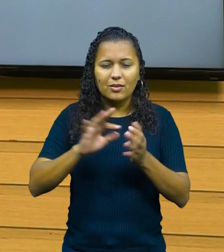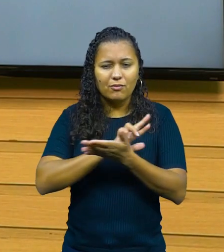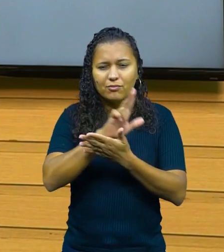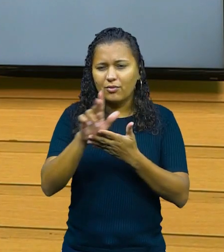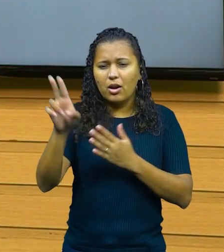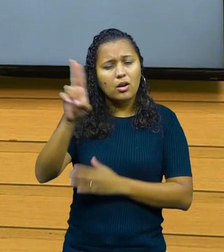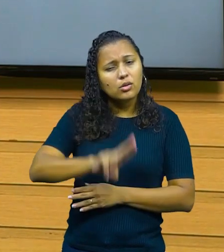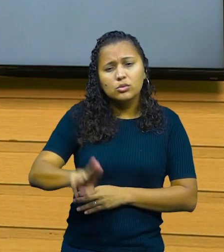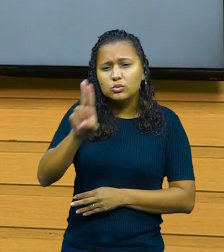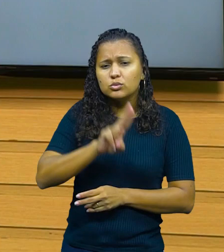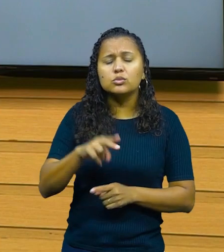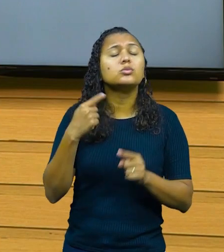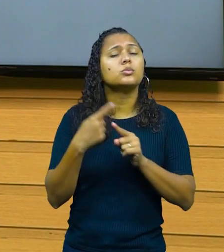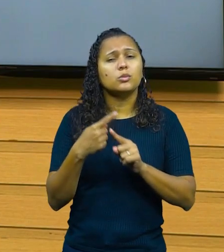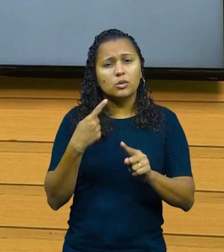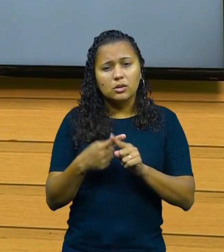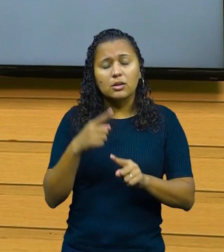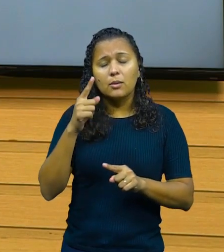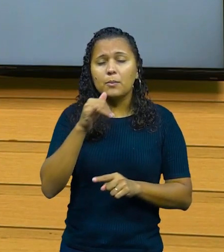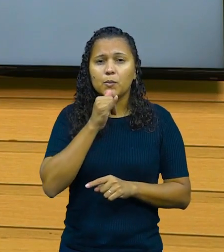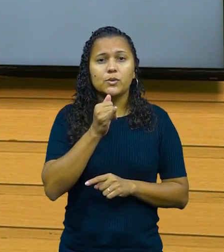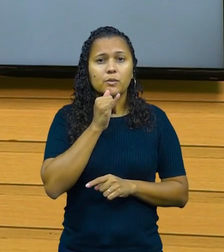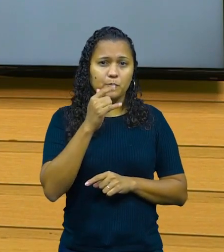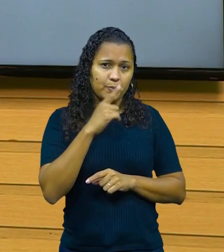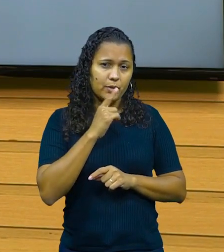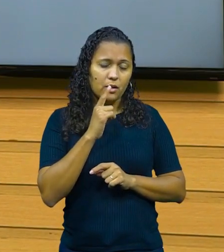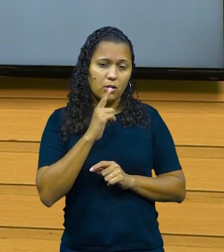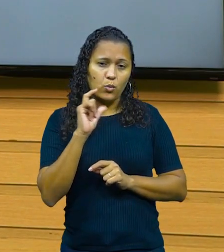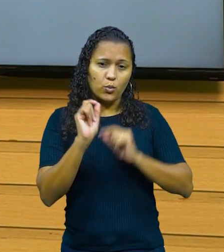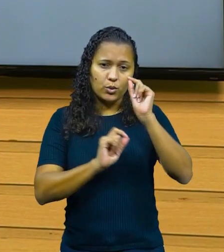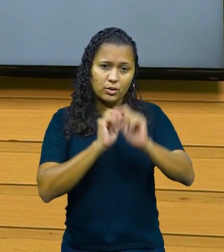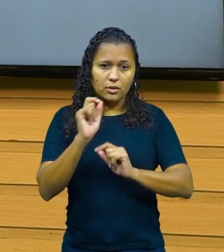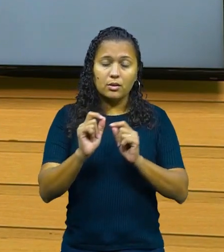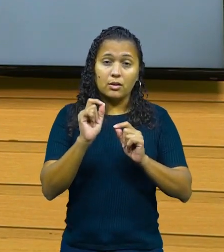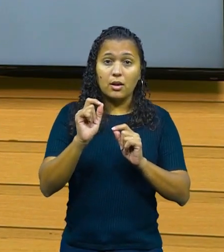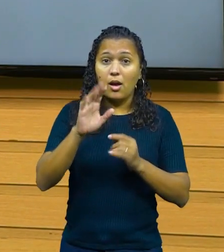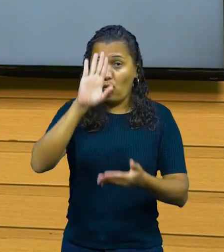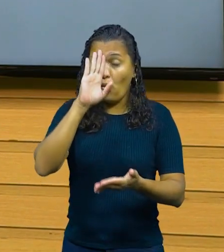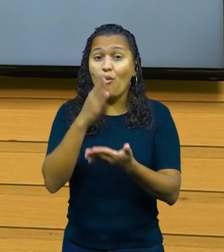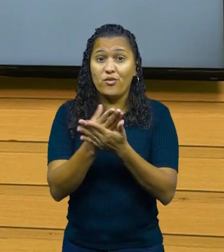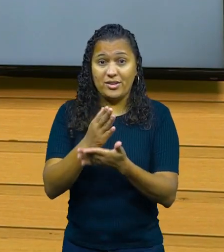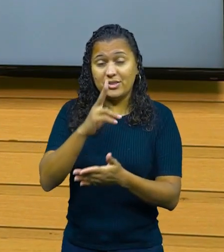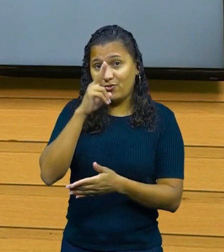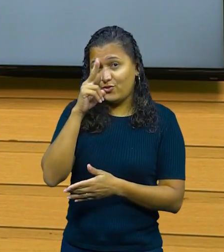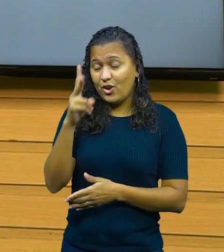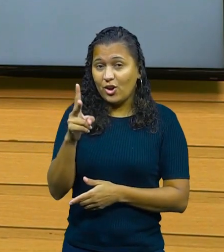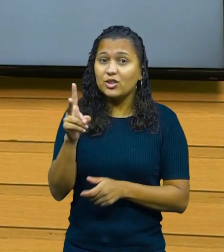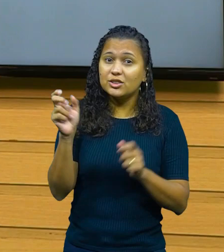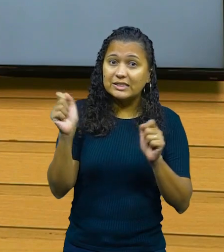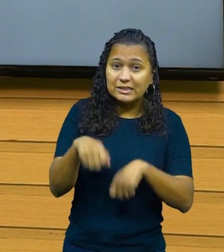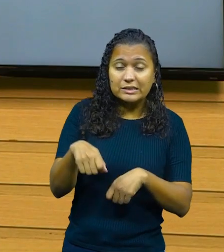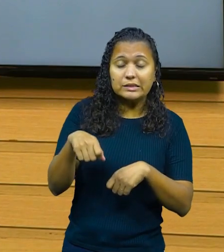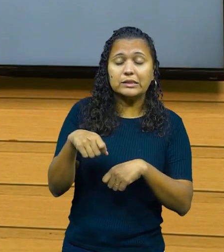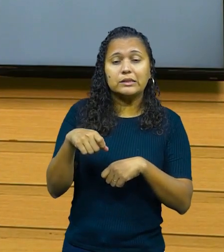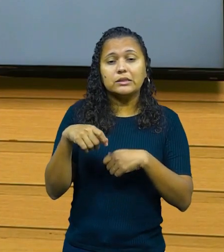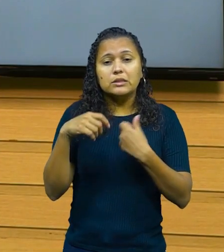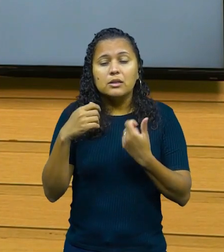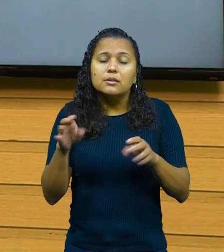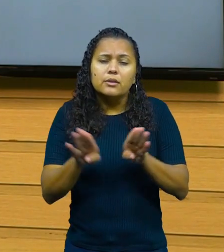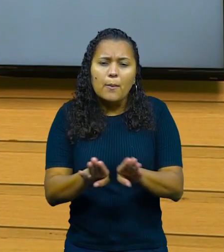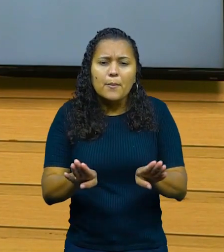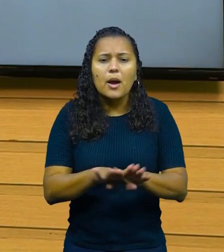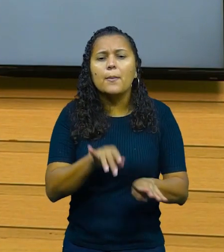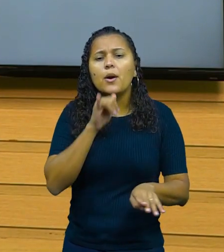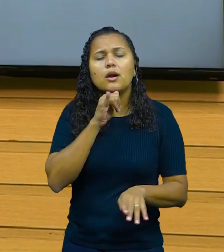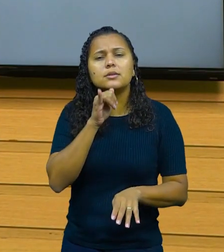ampla utilização dele por ele ser, além de ele ter um fator de confiabilidade muito grande, ele tem uma eficiência muito boa,